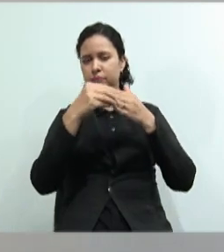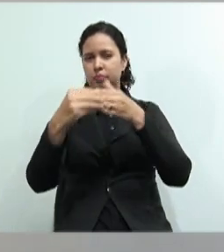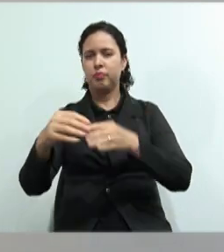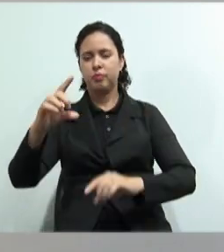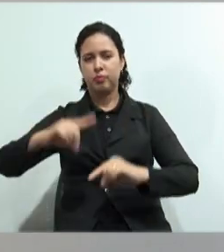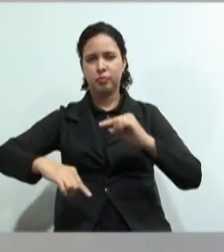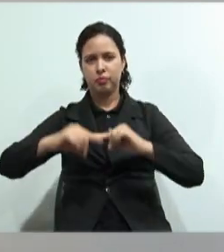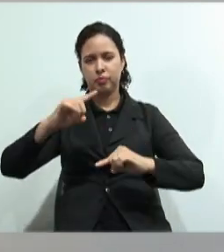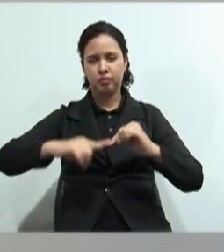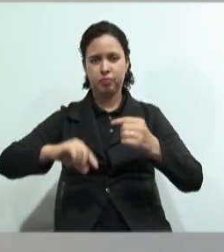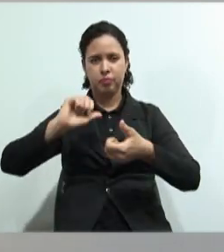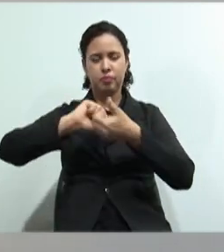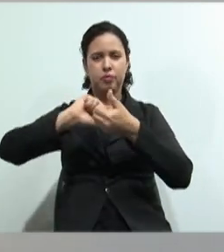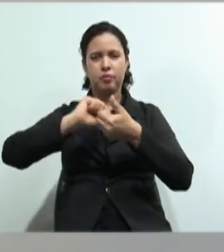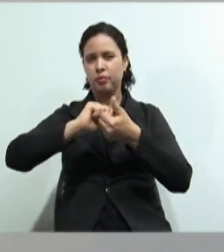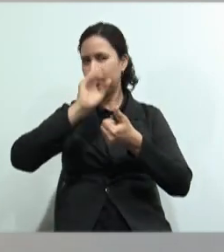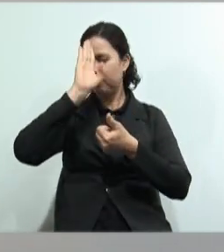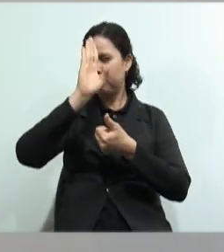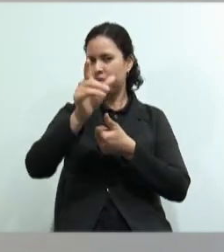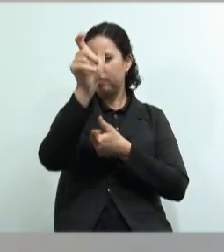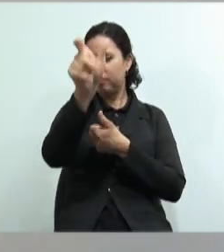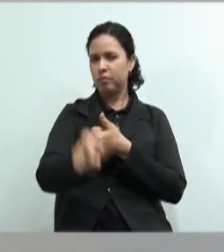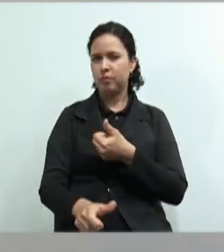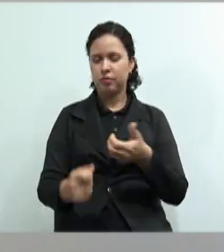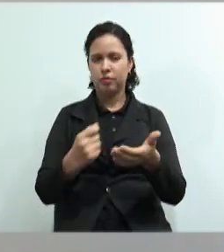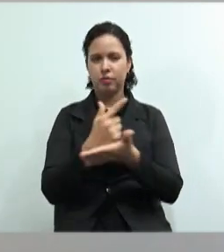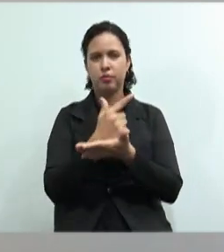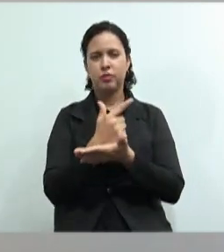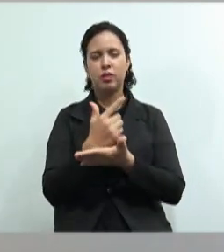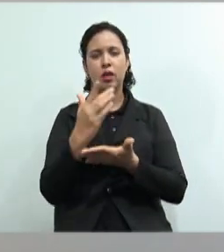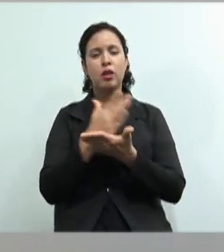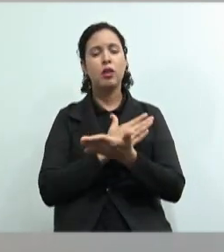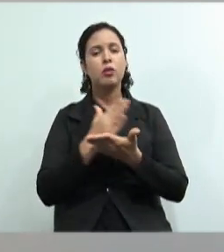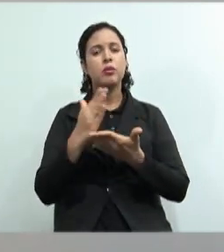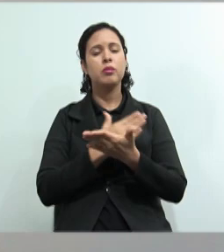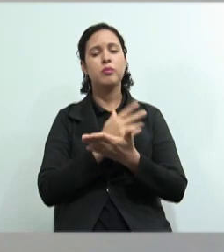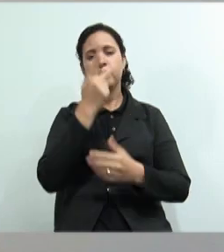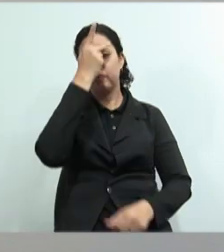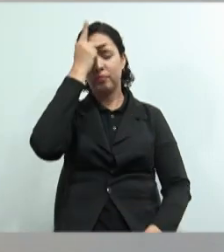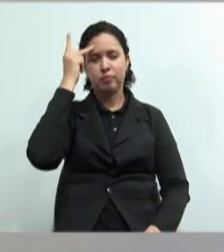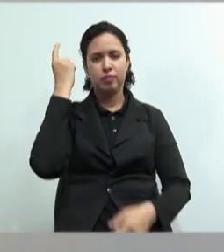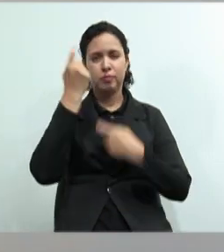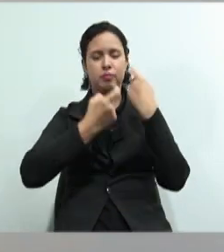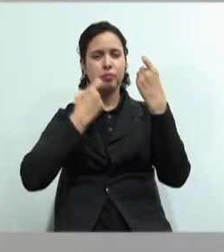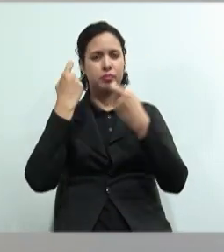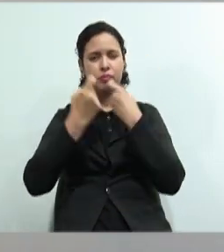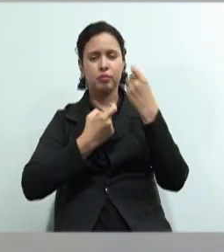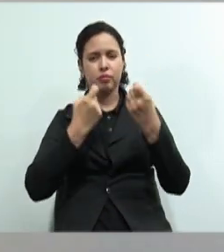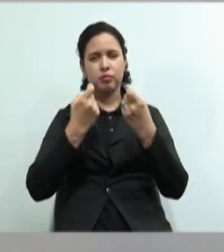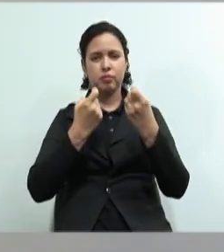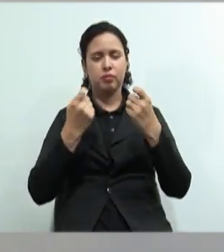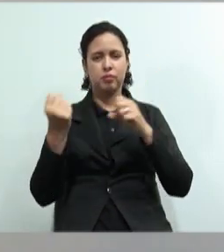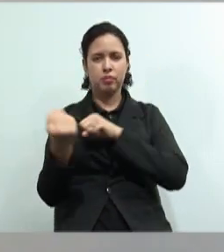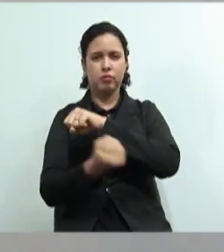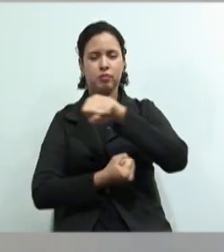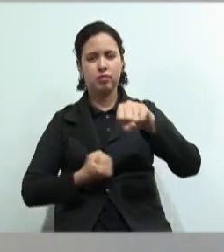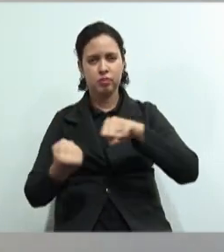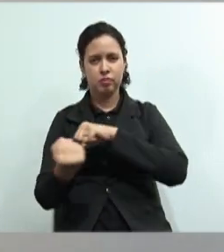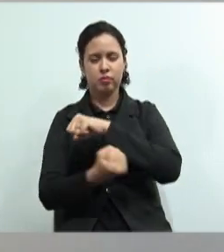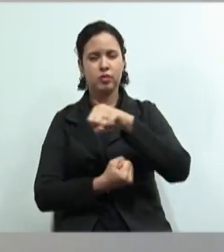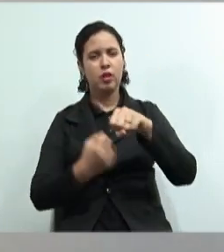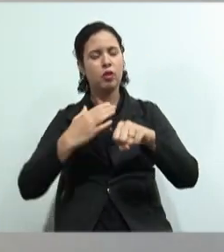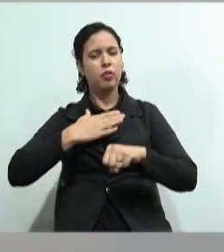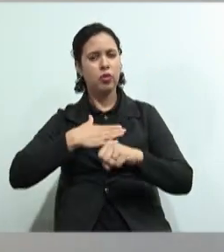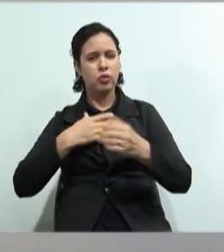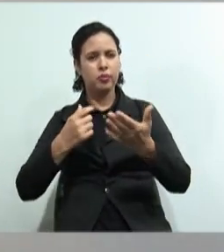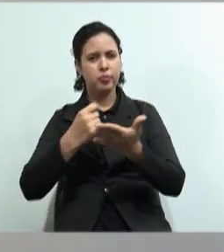qualidade direto para o cliente fiel. Algumas pessoas se preocupam com sustentabilidade, então preferem consumir produtos